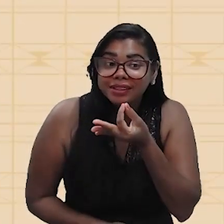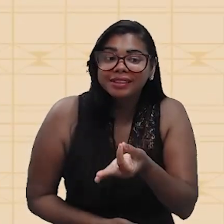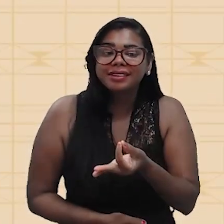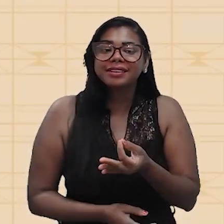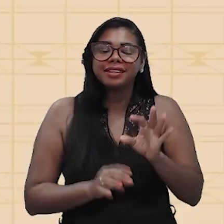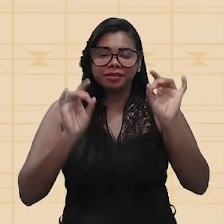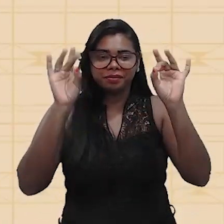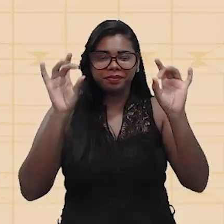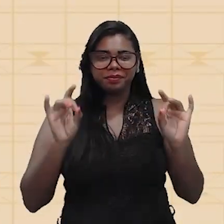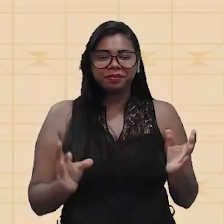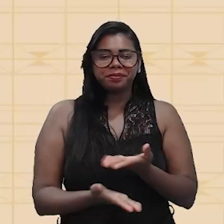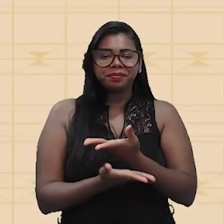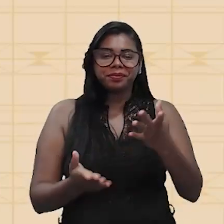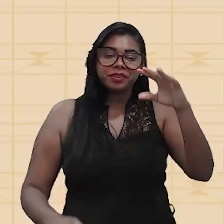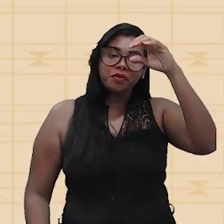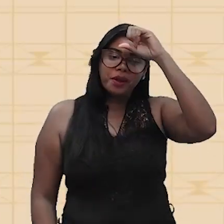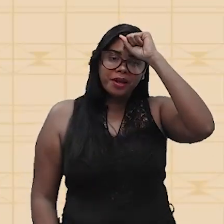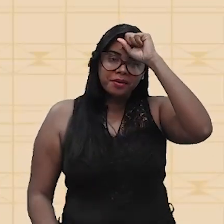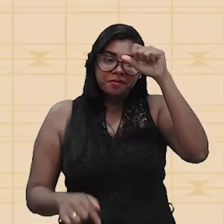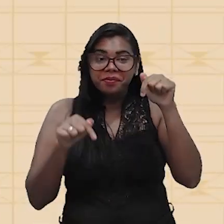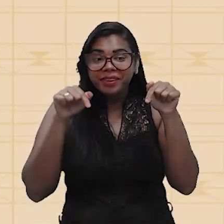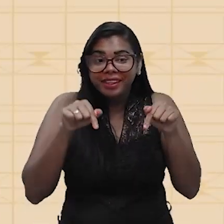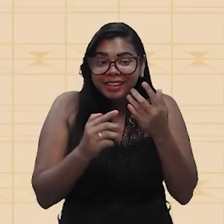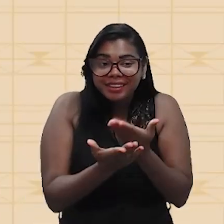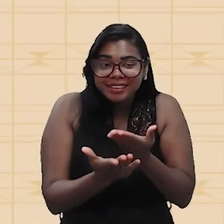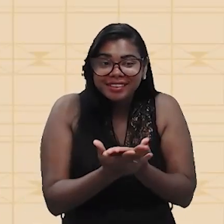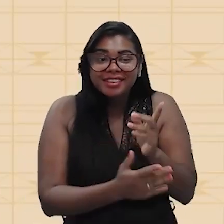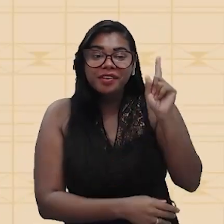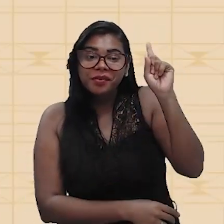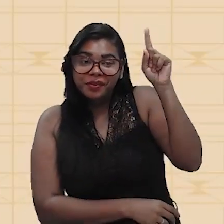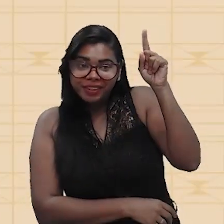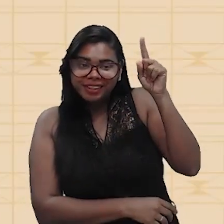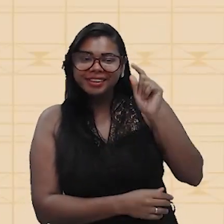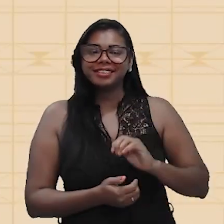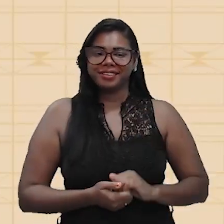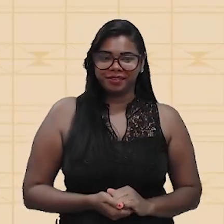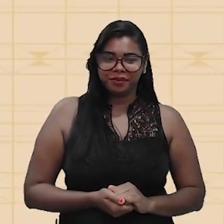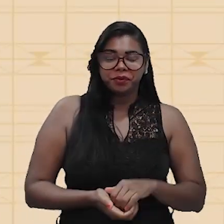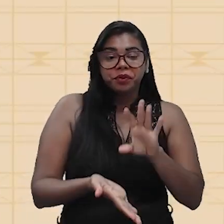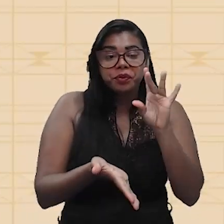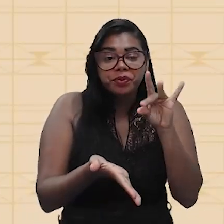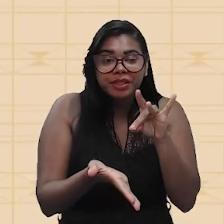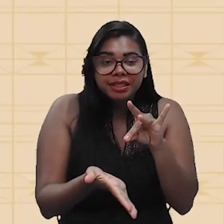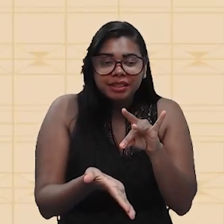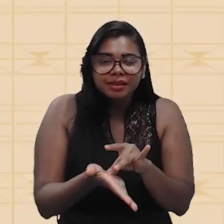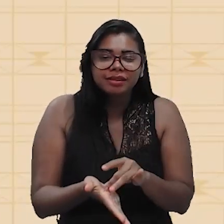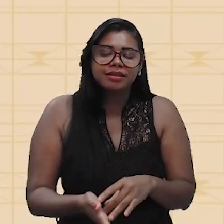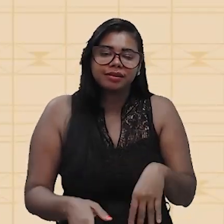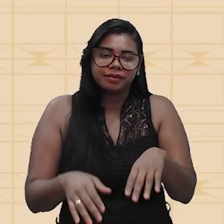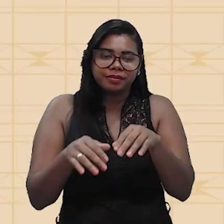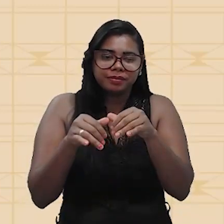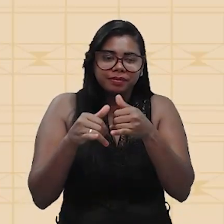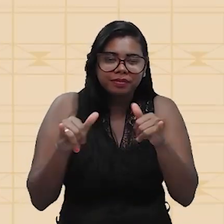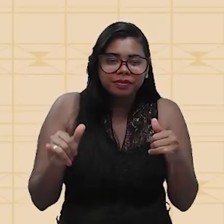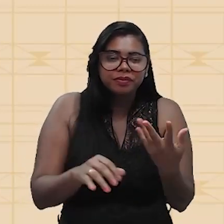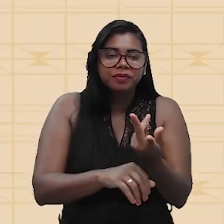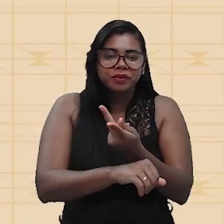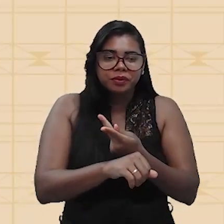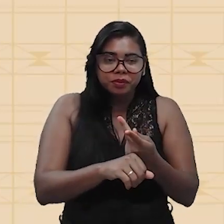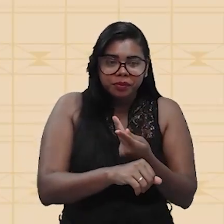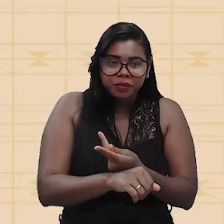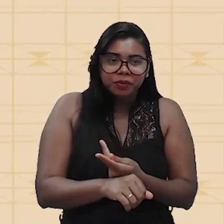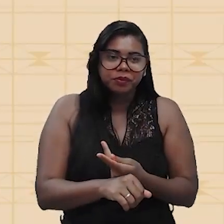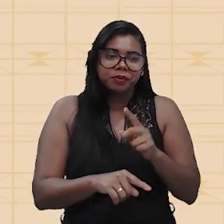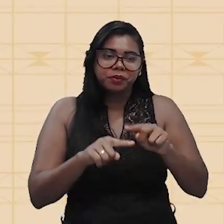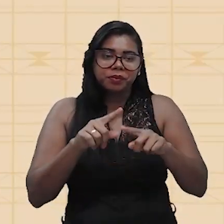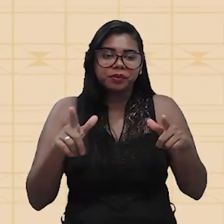aprender aqui nesta minha aula. Para você saber qual é o sentido da corrente, basta você procurar o aparelho que tem a letrinha V,